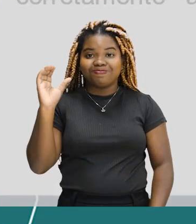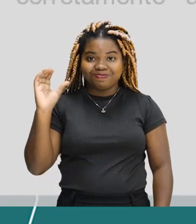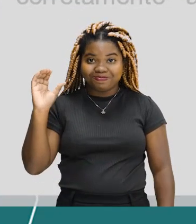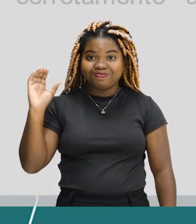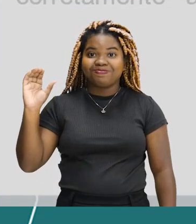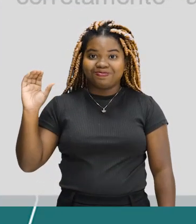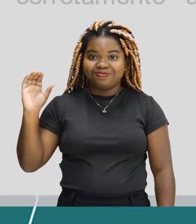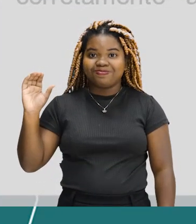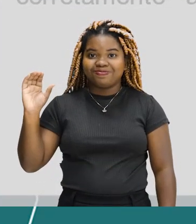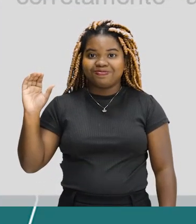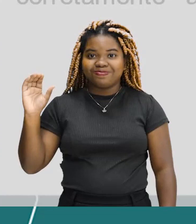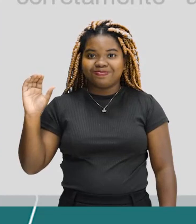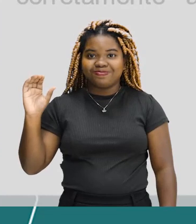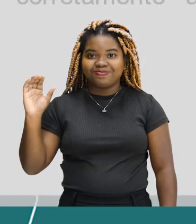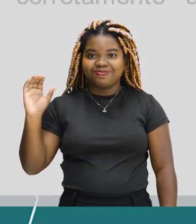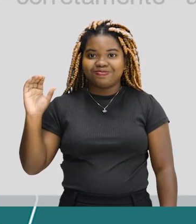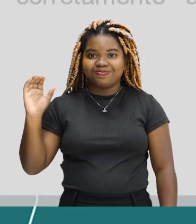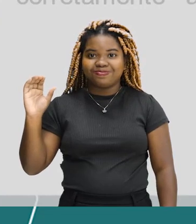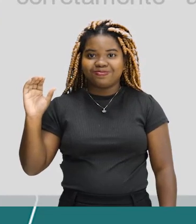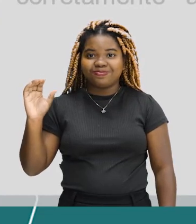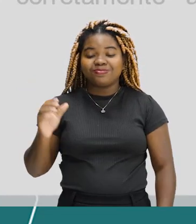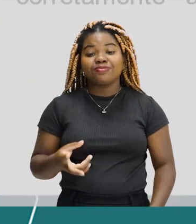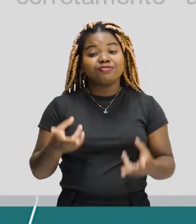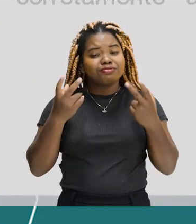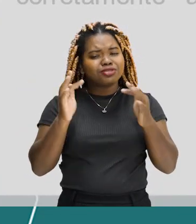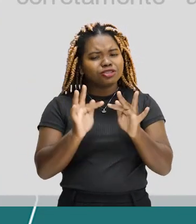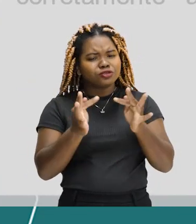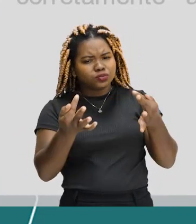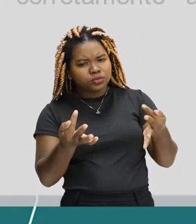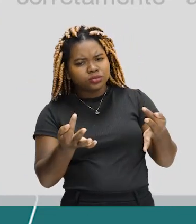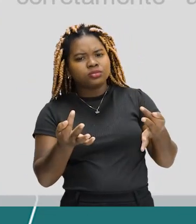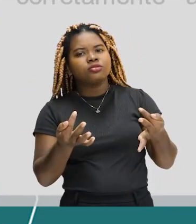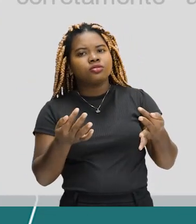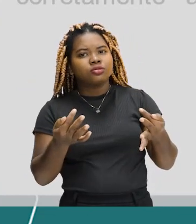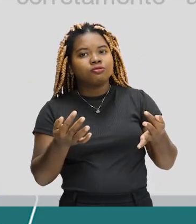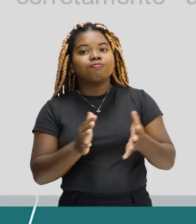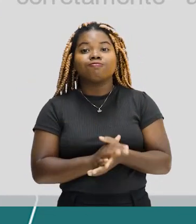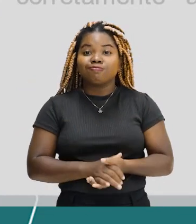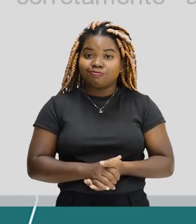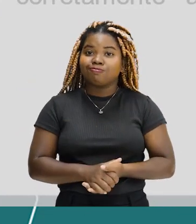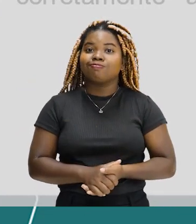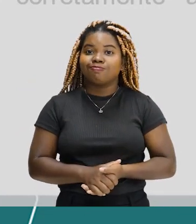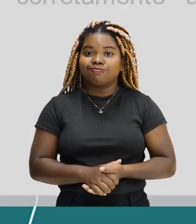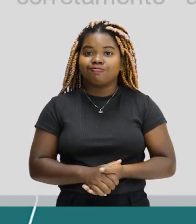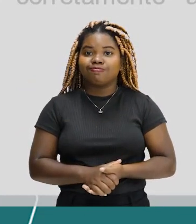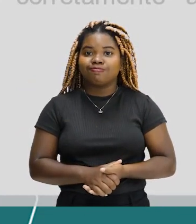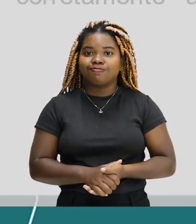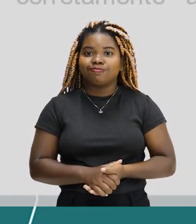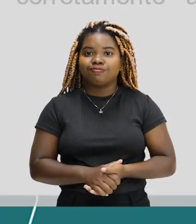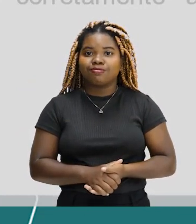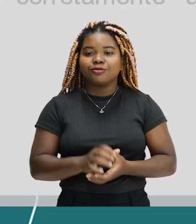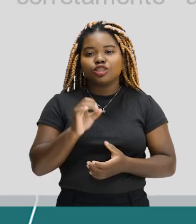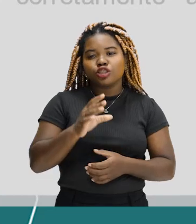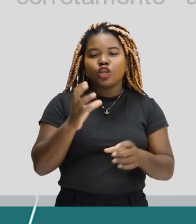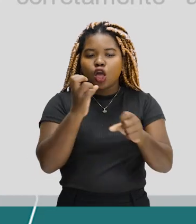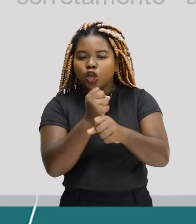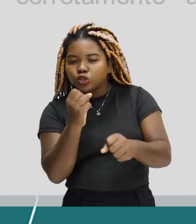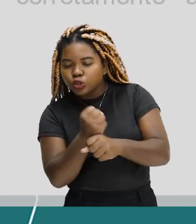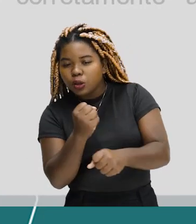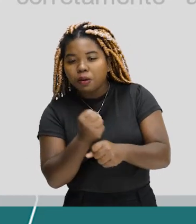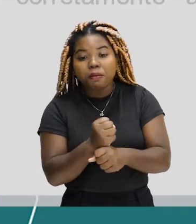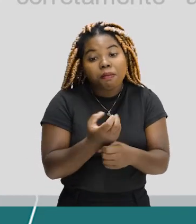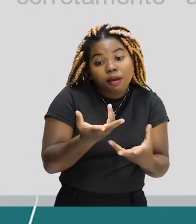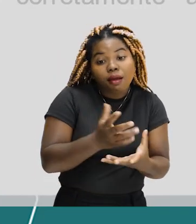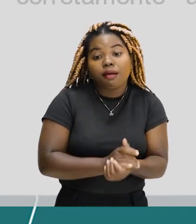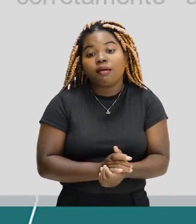C. Tá ok? Viram como é bem simples trabalhar com essas partículas elementares? Nós vamos só somar esses